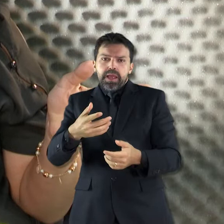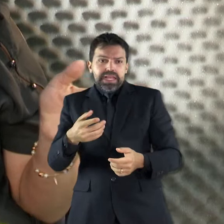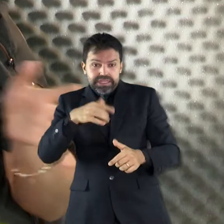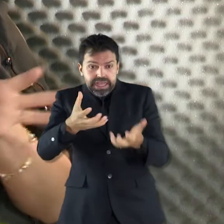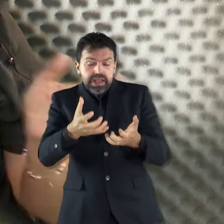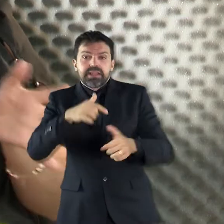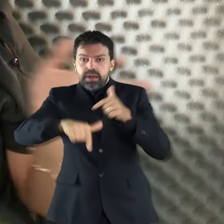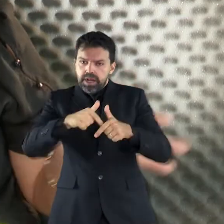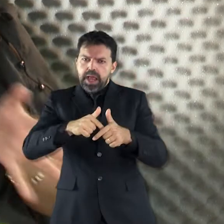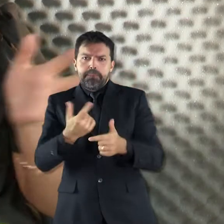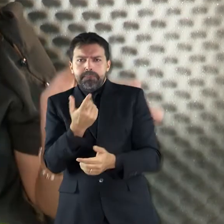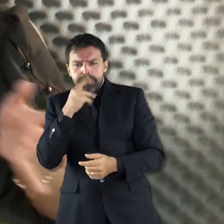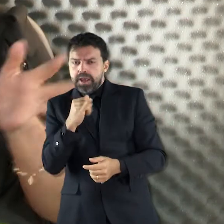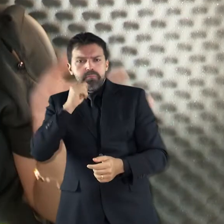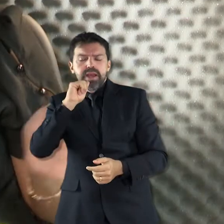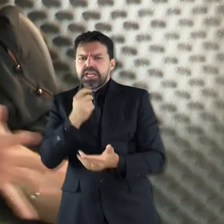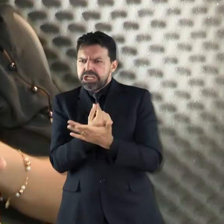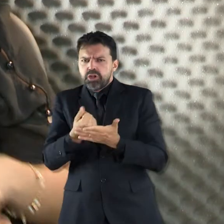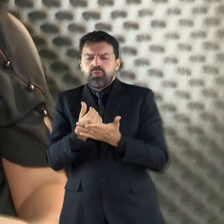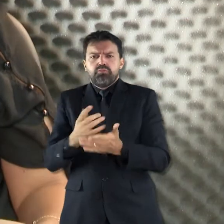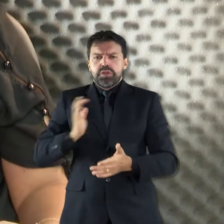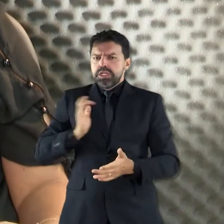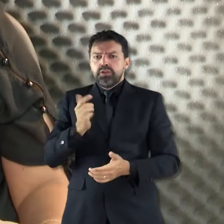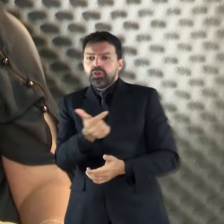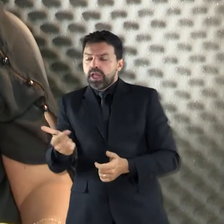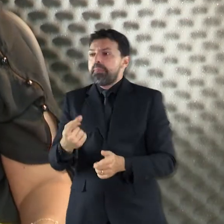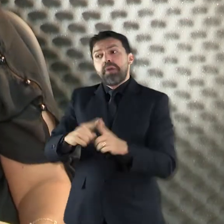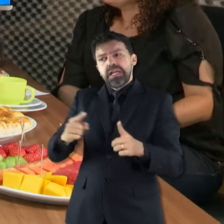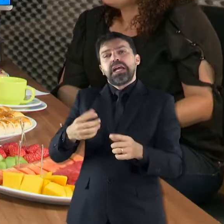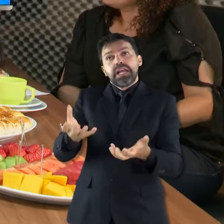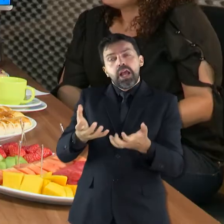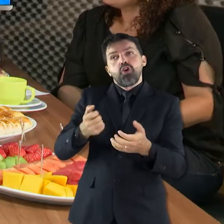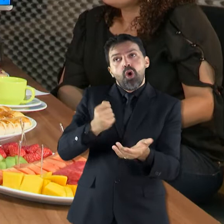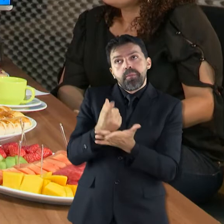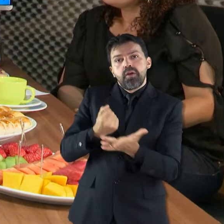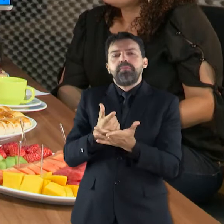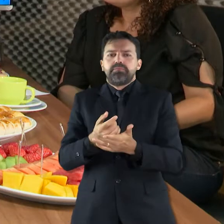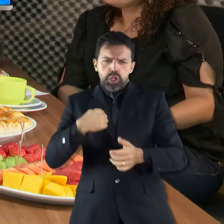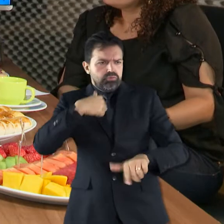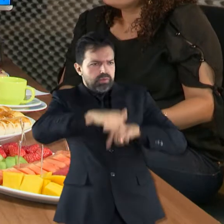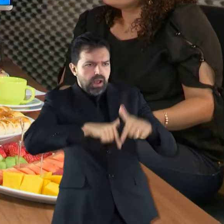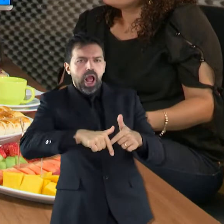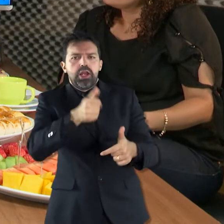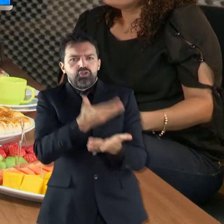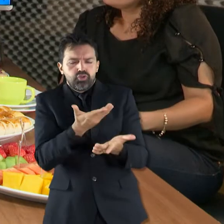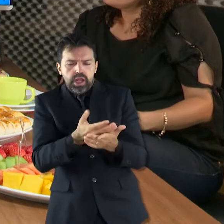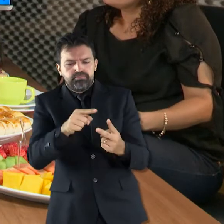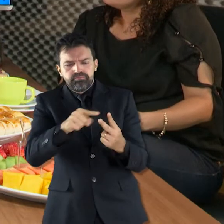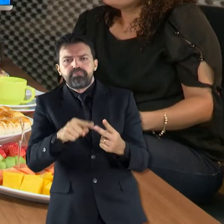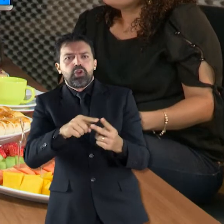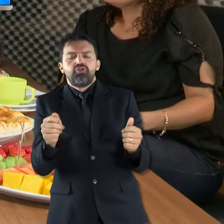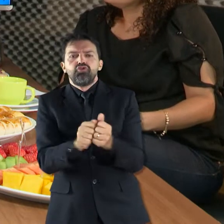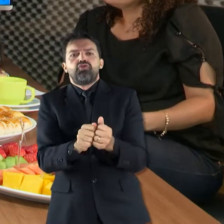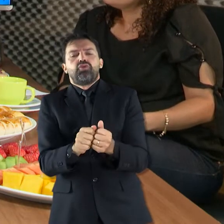né? E estão sentindo já essa necessidade de comprar as coisinhas para eles. Eu trabalhava e estudava, eu sempre fiz muita prova, porque eu não tinha muito tempo